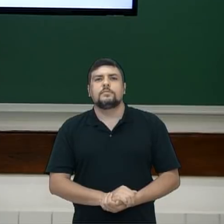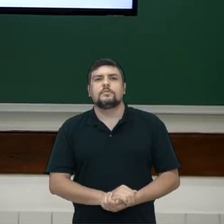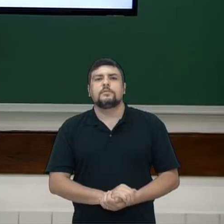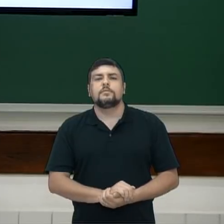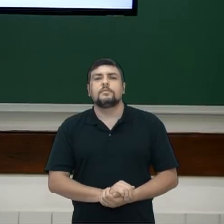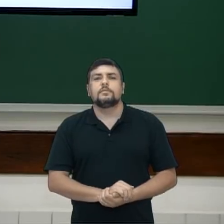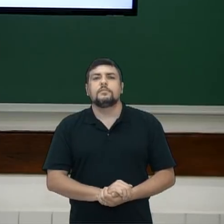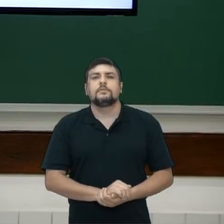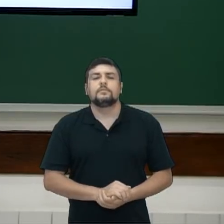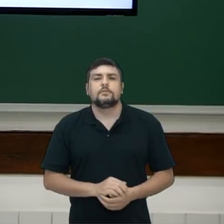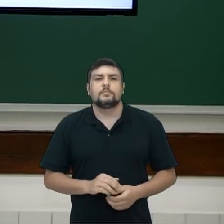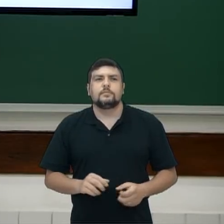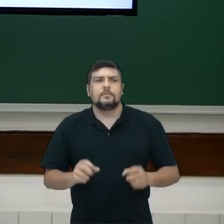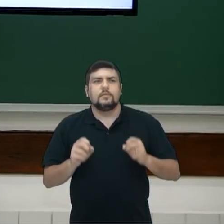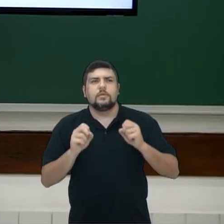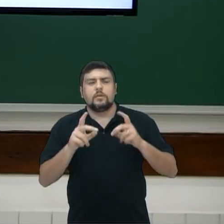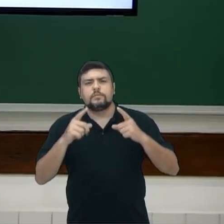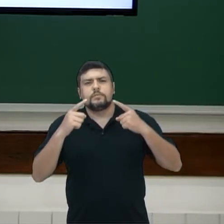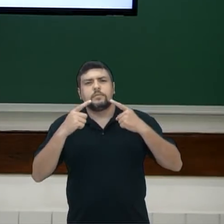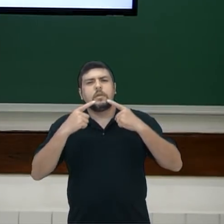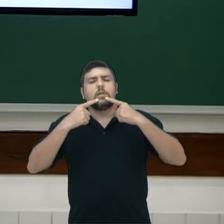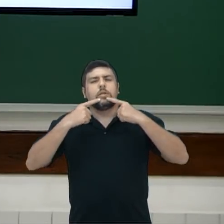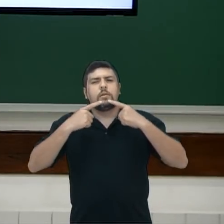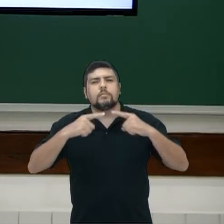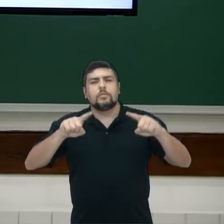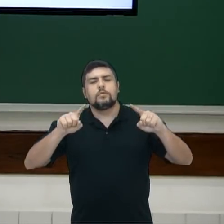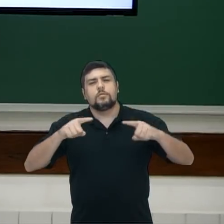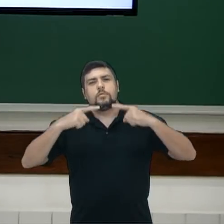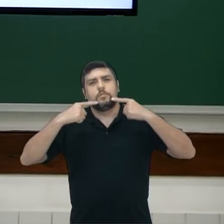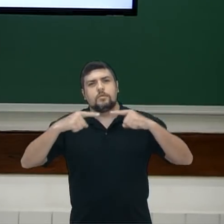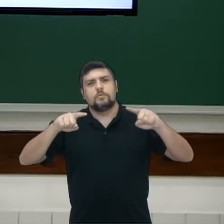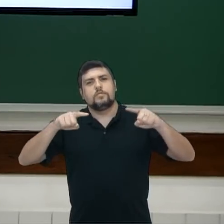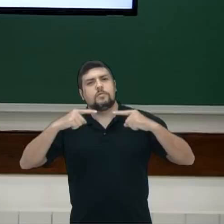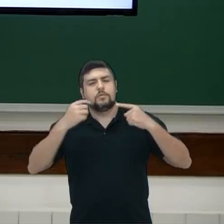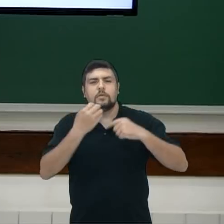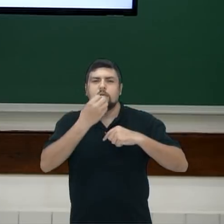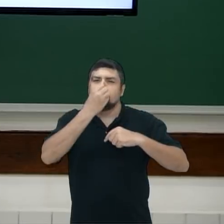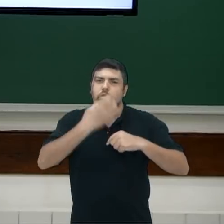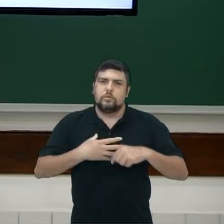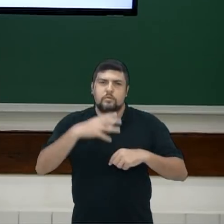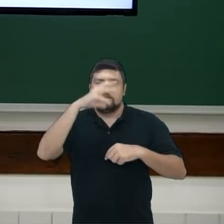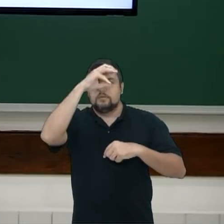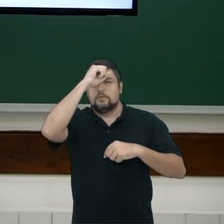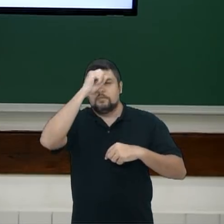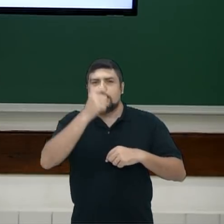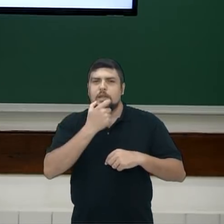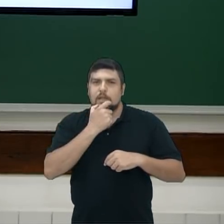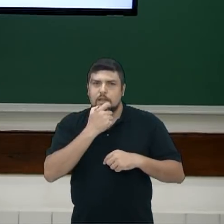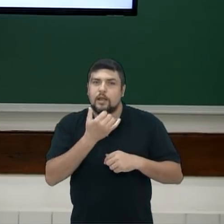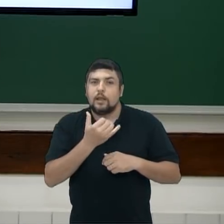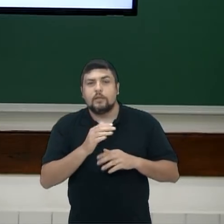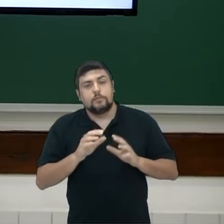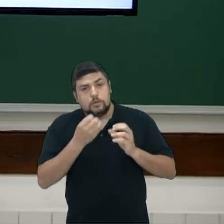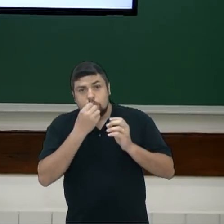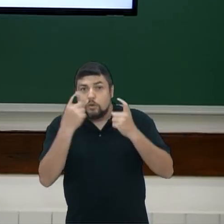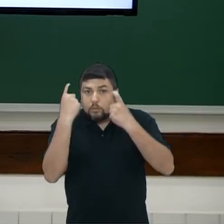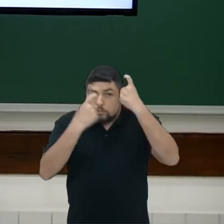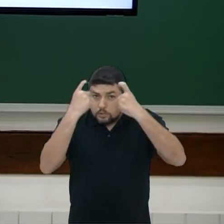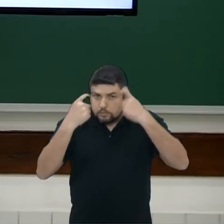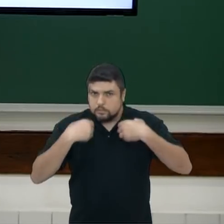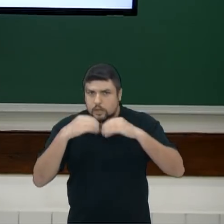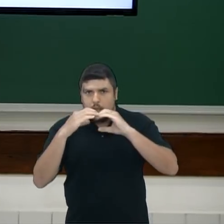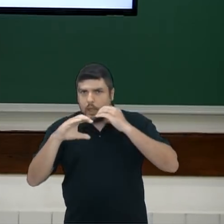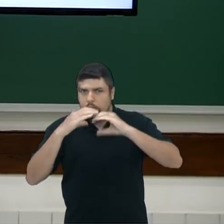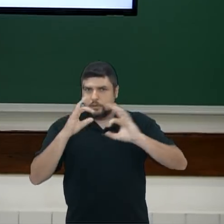bem. Música, gente. Música é a melhor coisa para aprender inglês. Não se preocupem, eu não vou cantar para vocês. Don't worry, fique